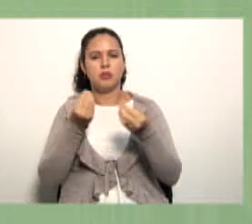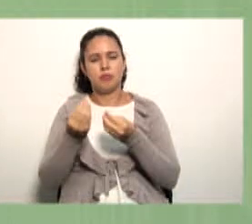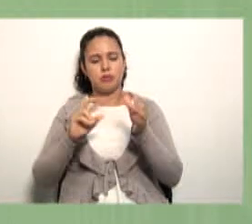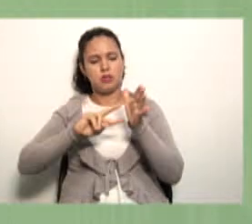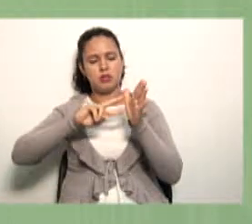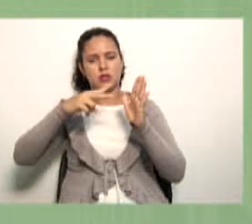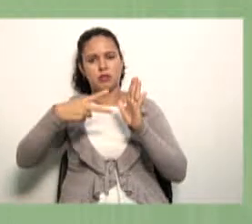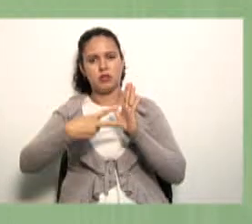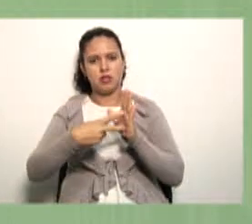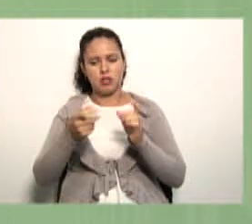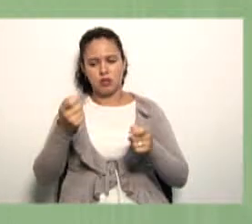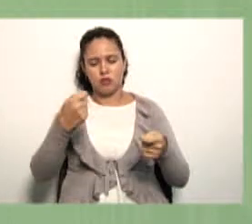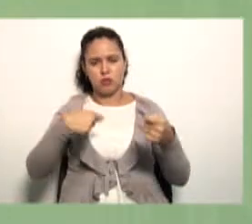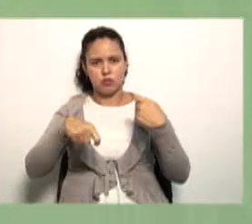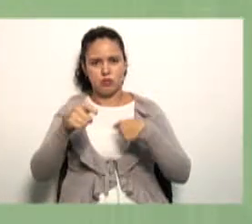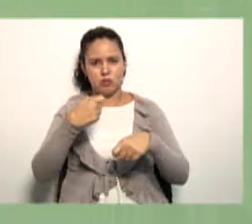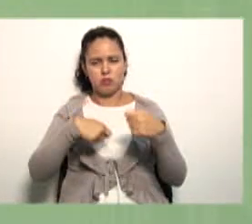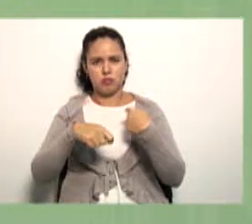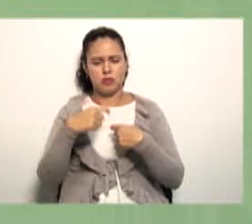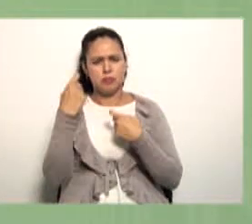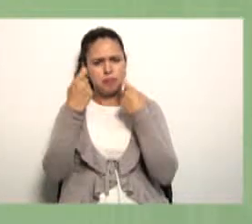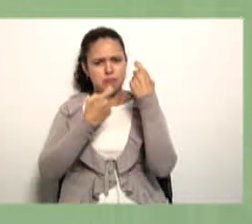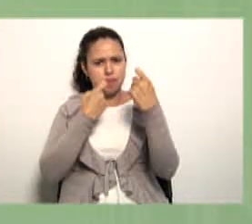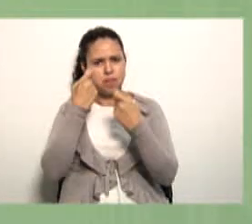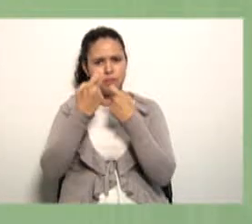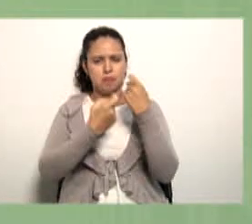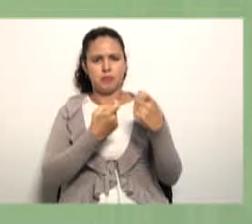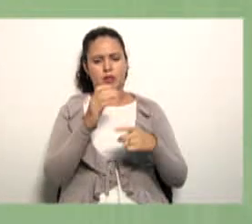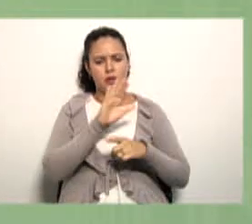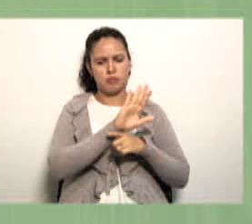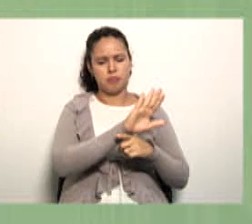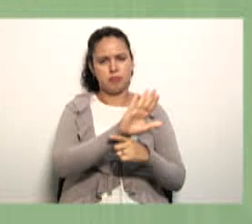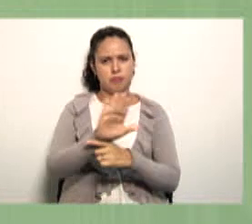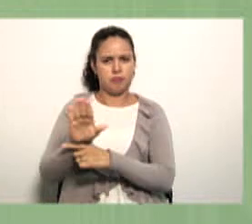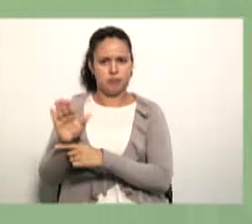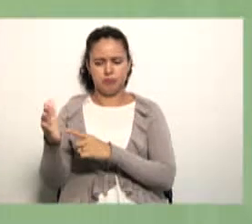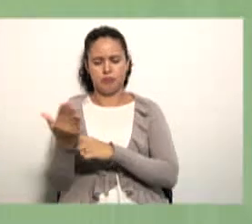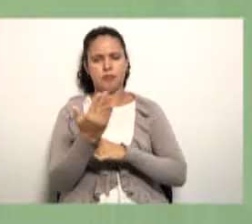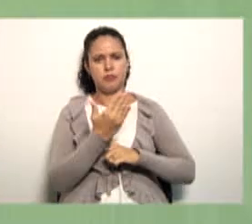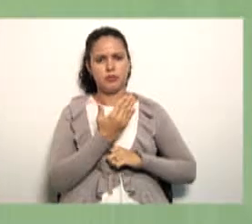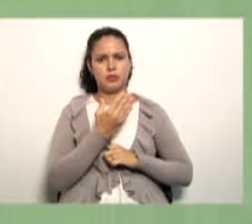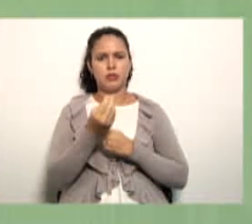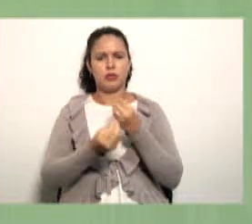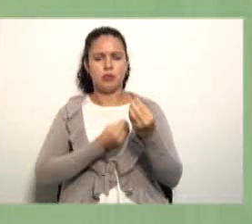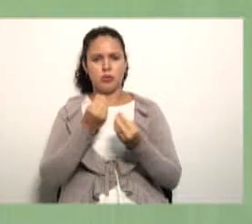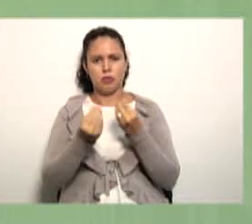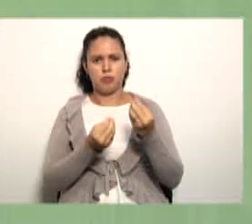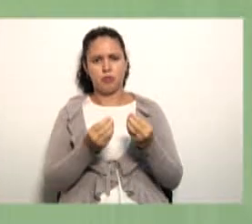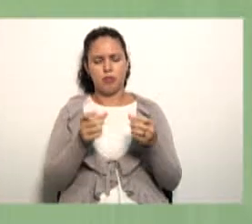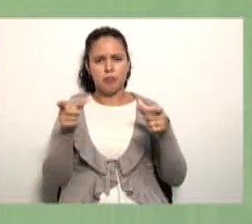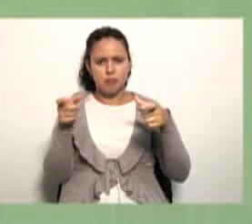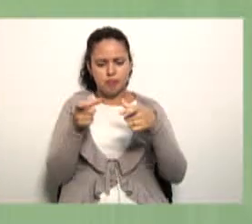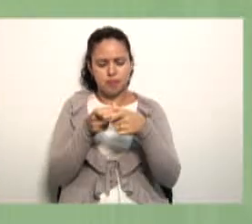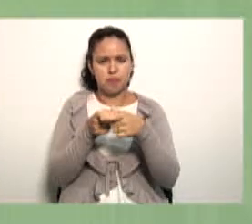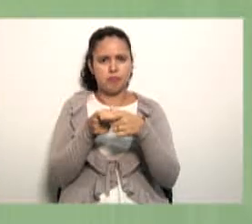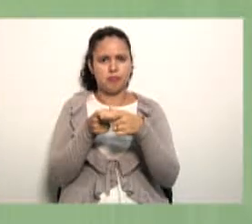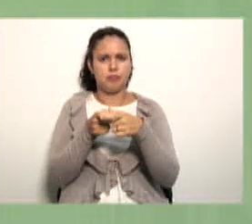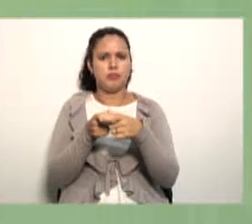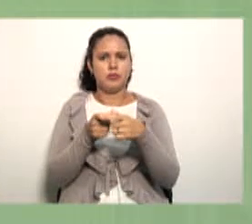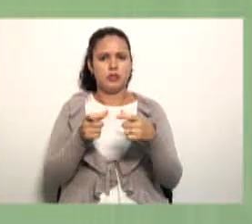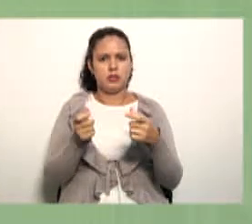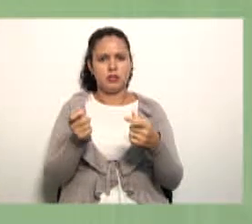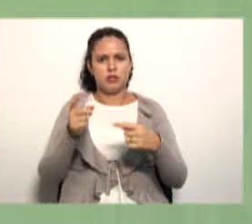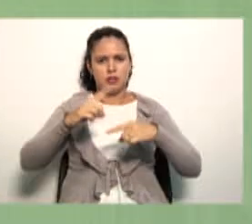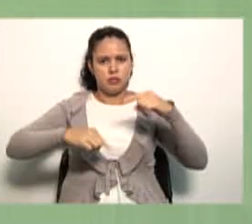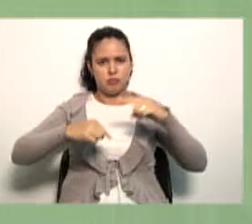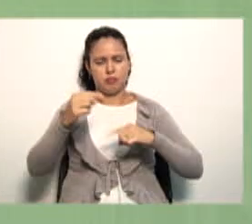a economia se preocupa com os benefícios que podemos obter com pequenos incrementos de consumo de bens ou